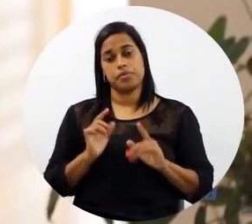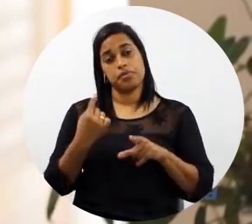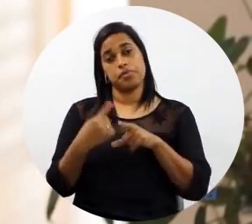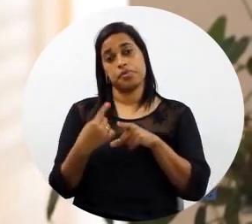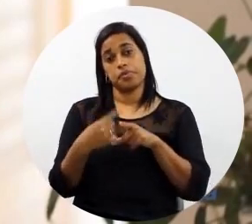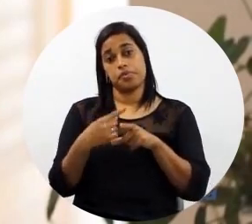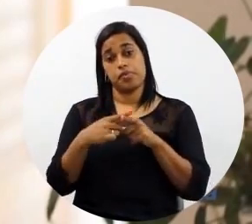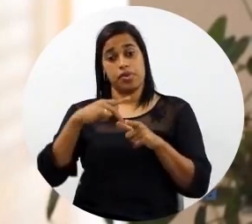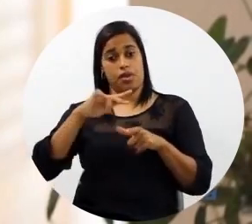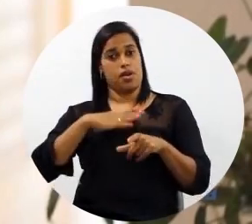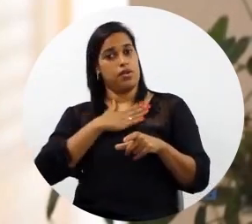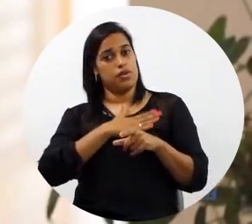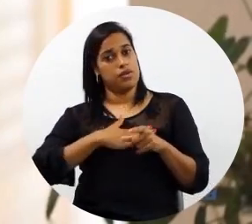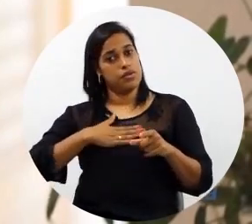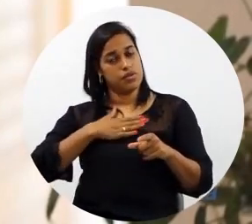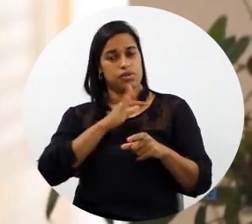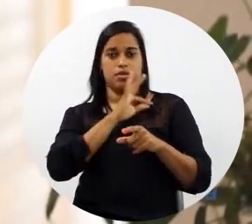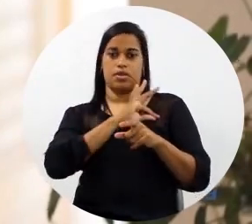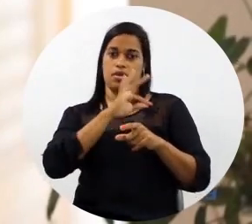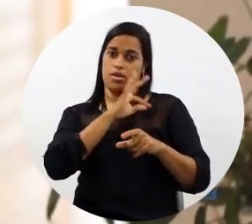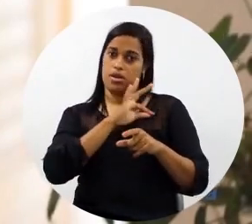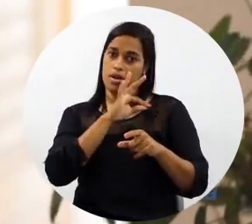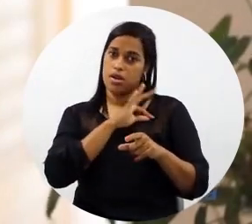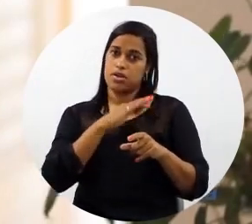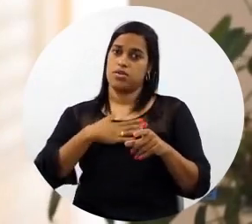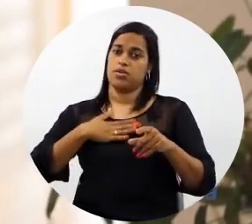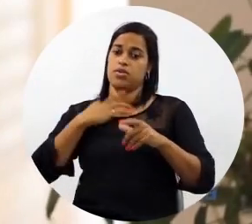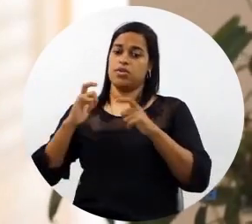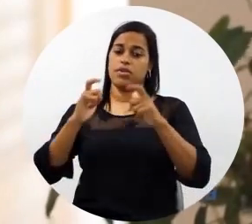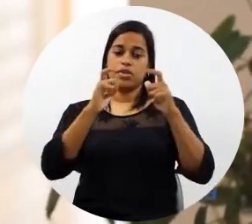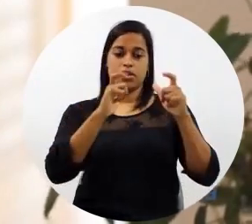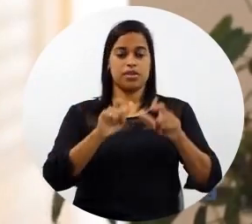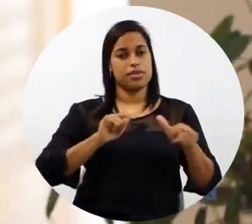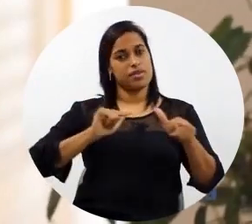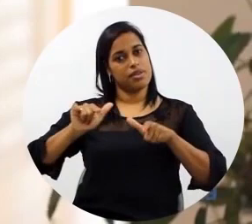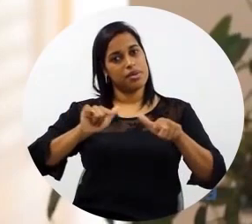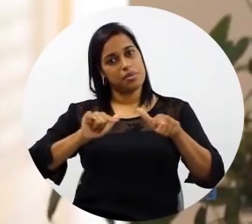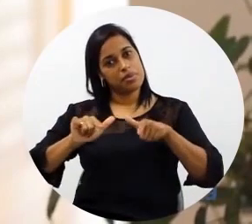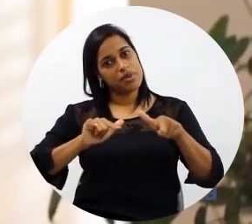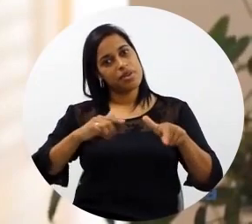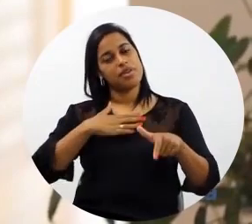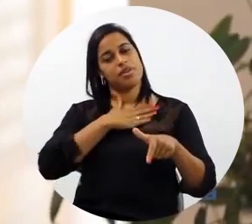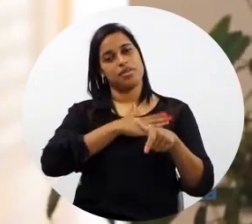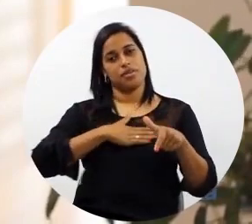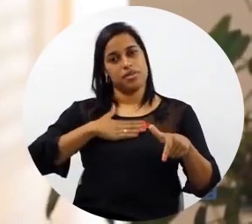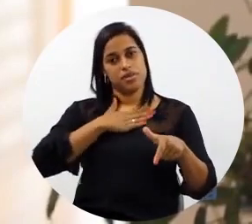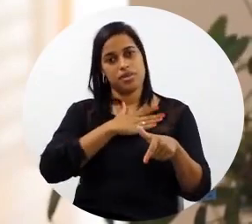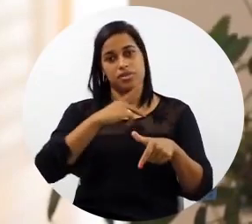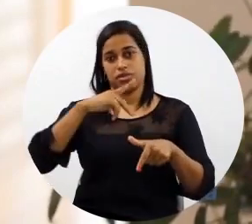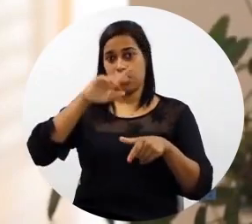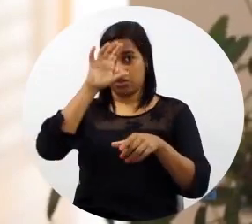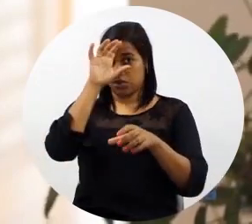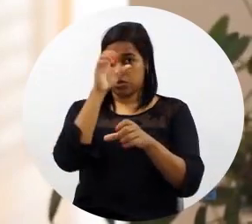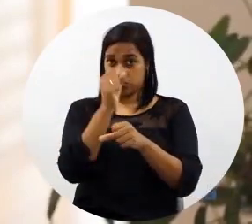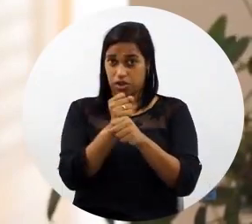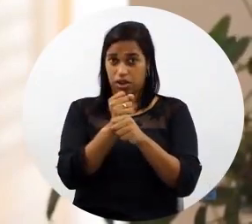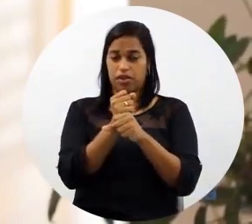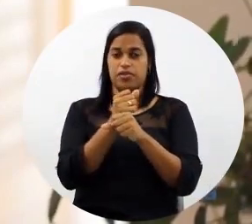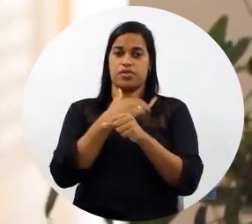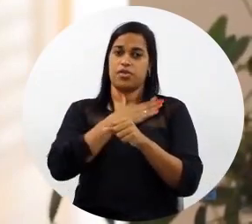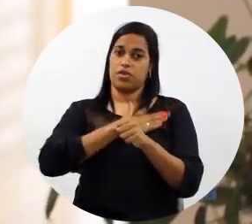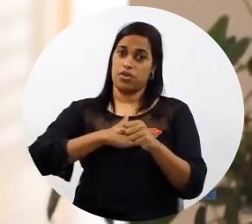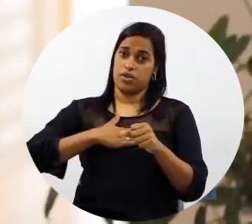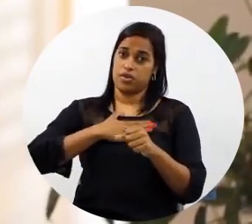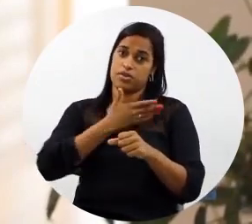quê? Porque você gosta do seu salário, você gosta do ambiente de trabalho, você gosta do seu chefe, você gosta dos